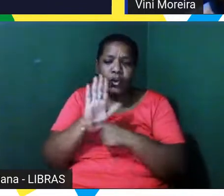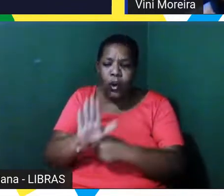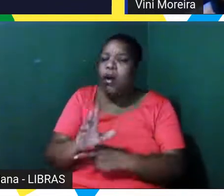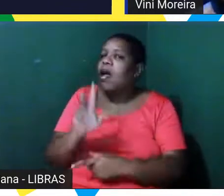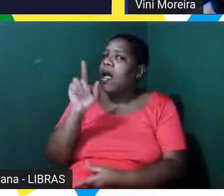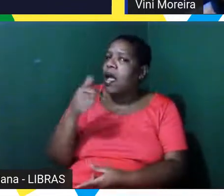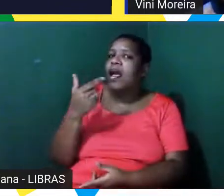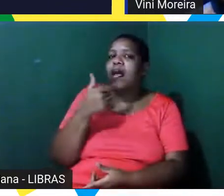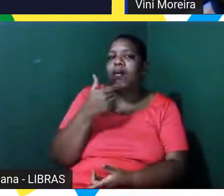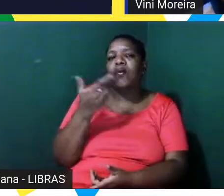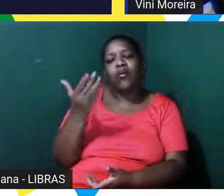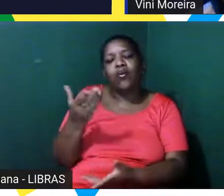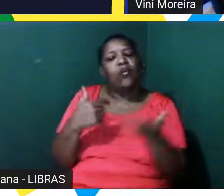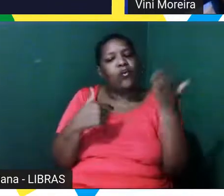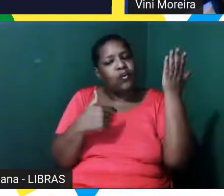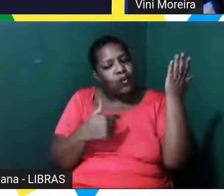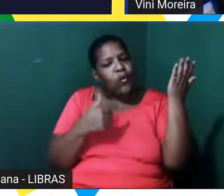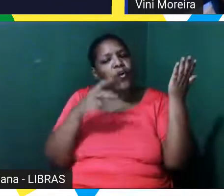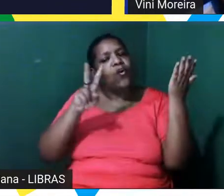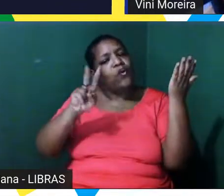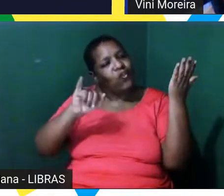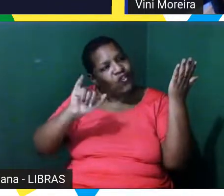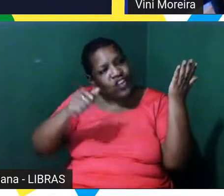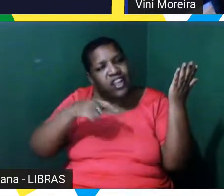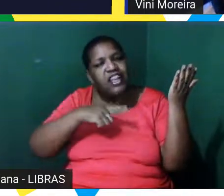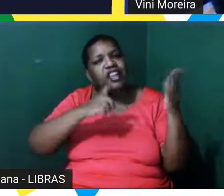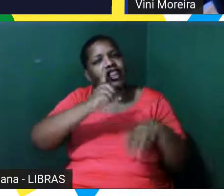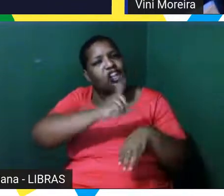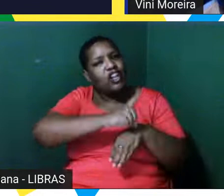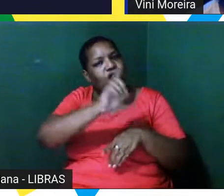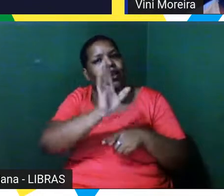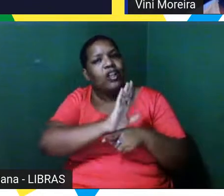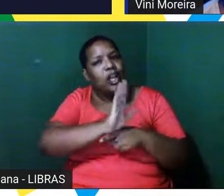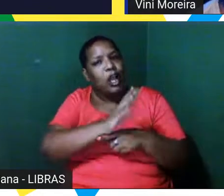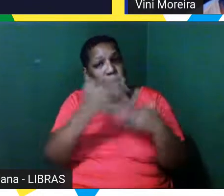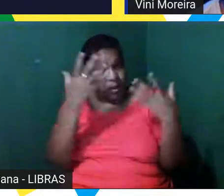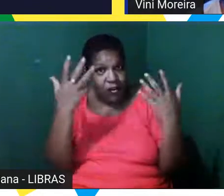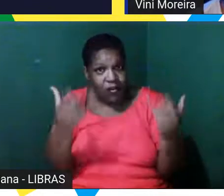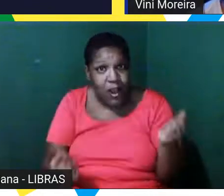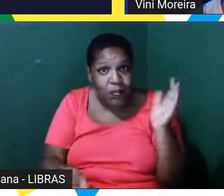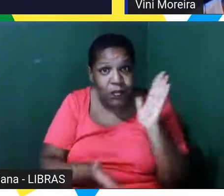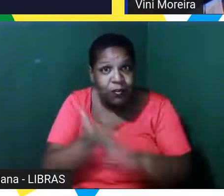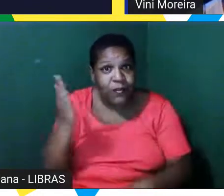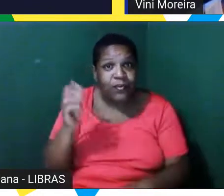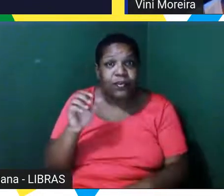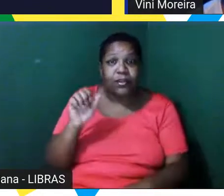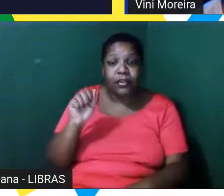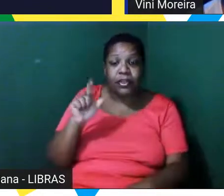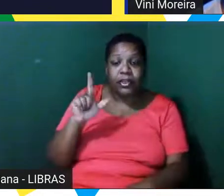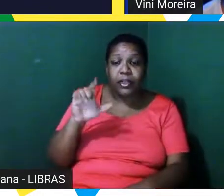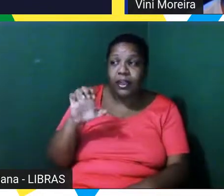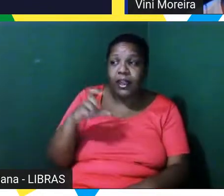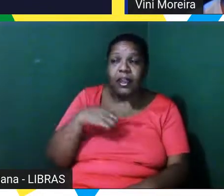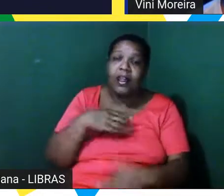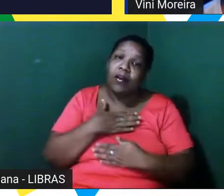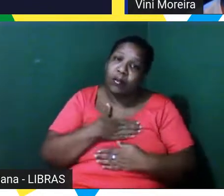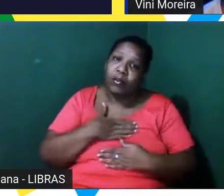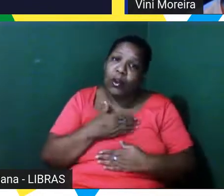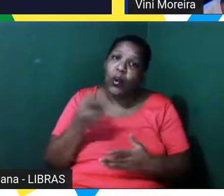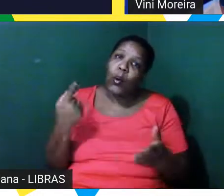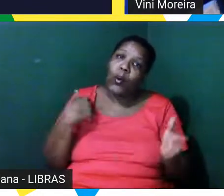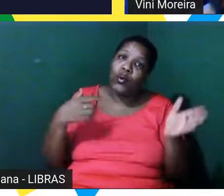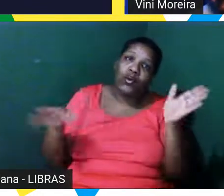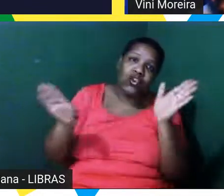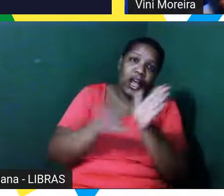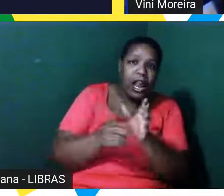Blind do cinema motion tudo isso junto e bora Alice faz os complementos quando chegar